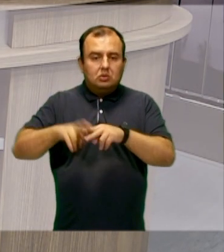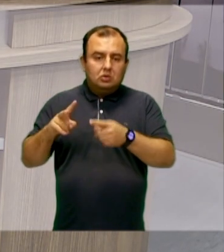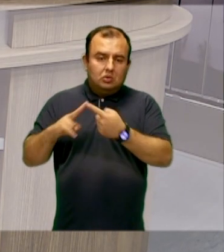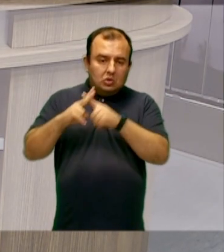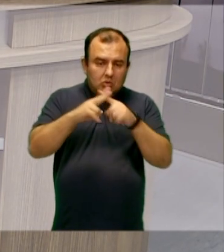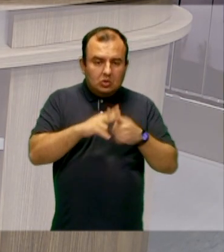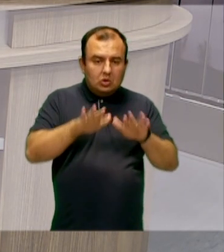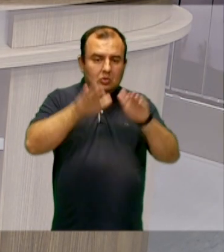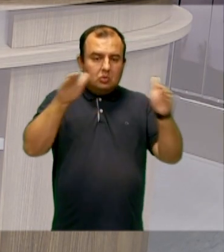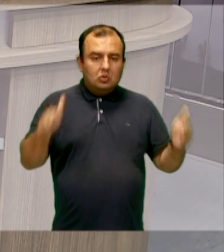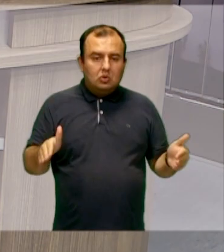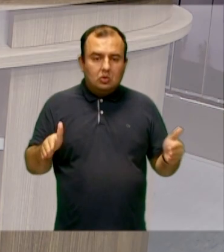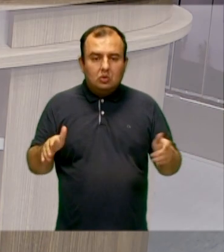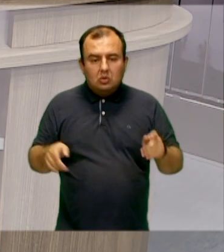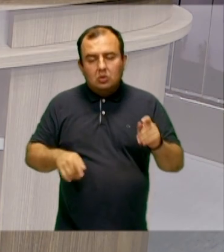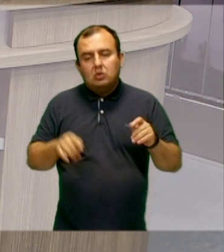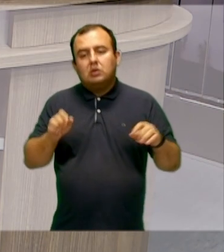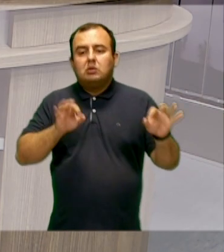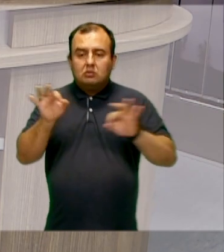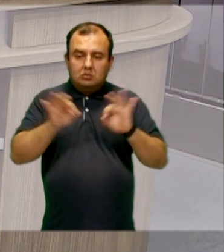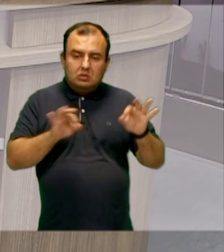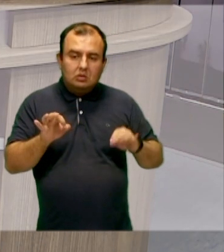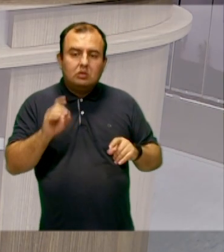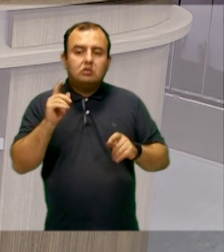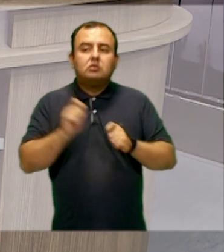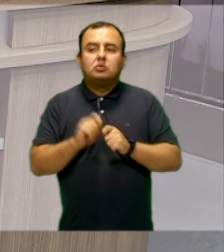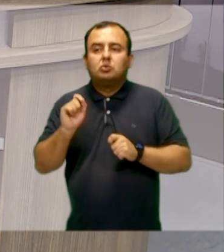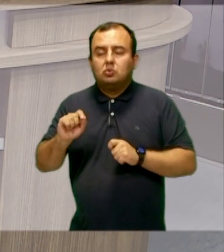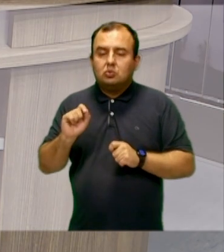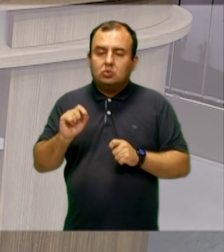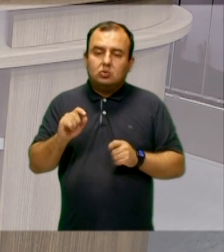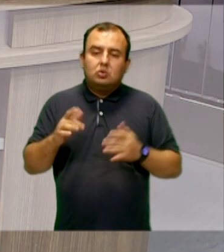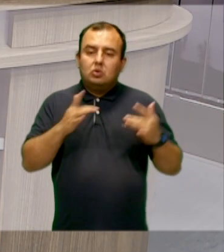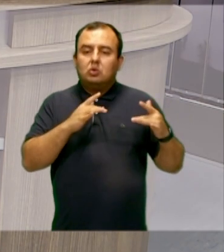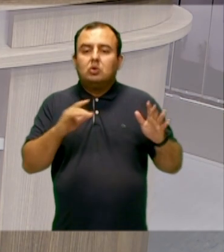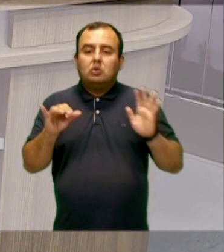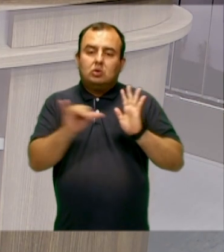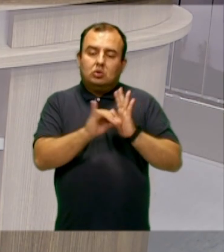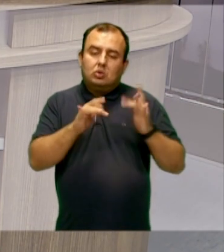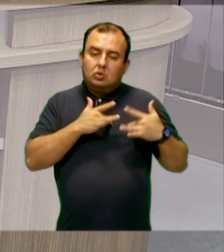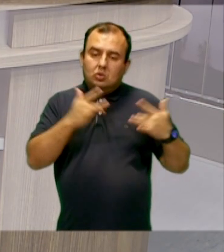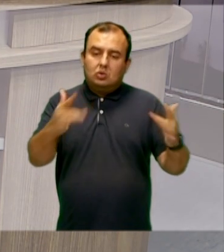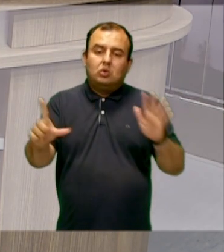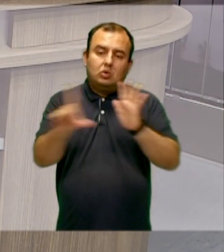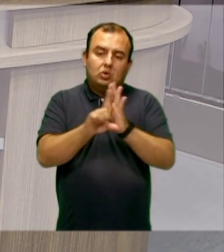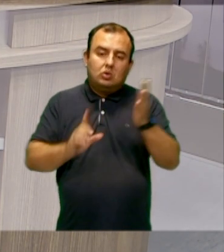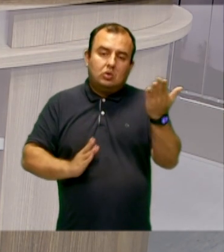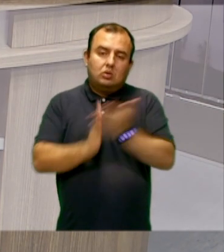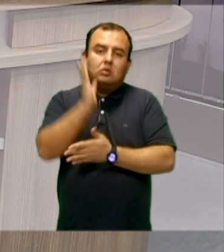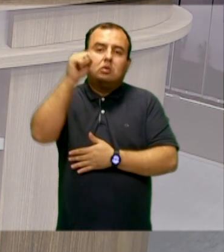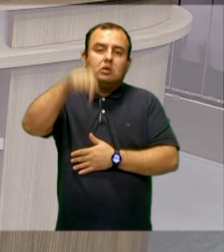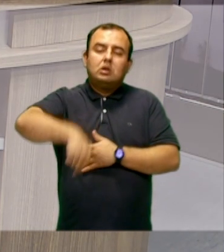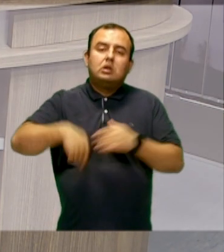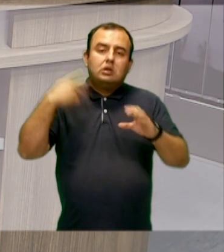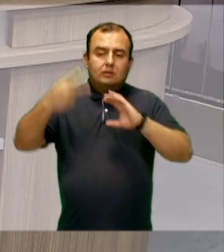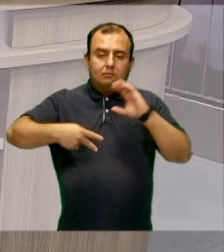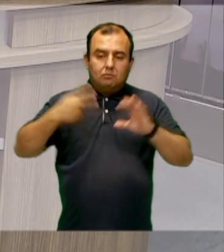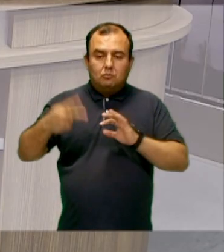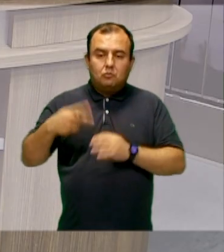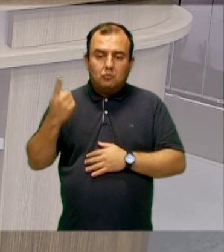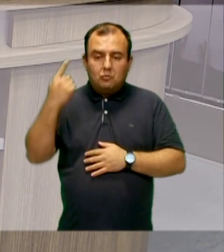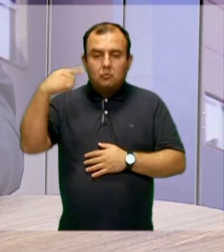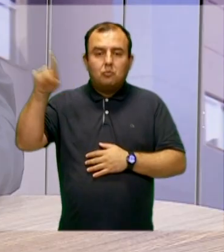quebrada, uma mesa que estava lascada... Isso. Aí o que a gente fez? A gente foi para o edital de doação. Foi uma lei aprovada aqui pela nossa Câmara na